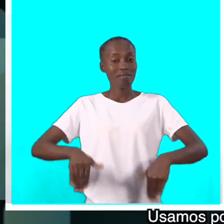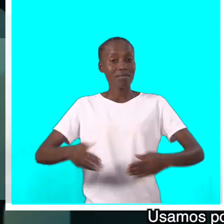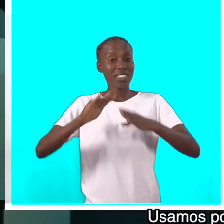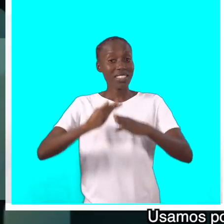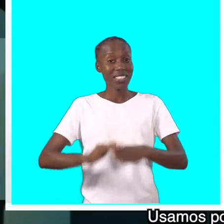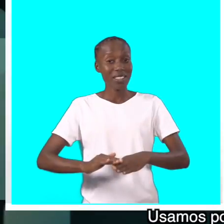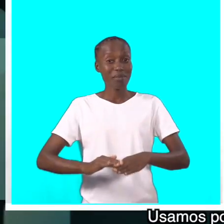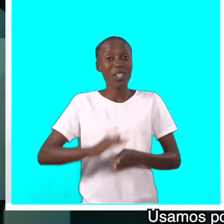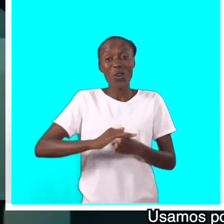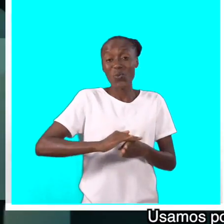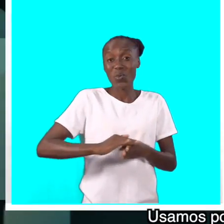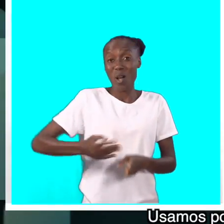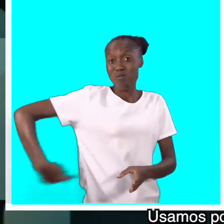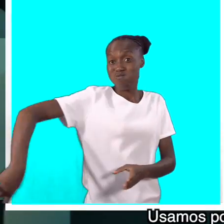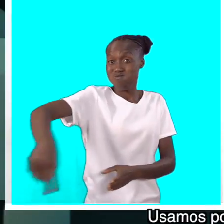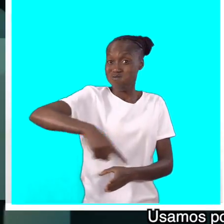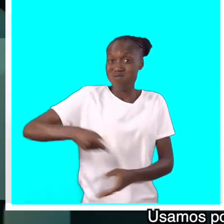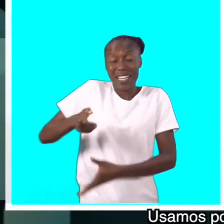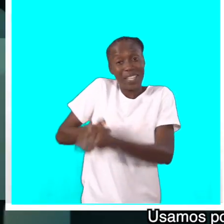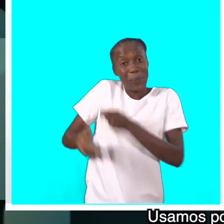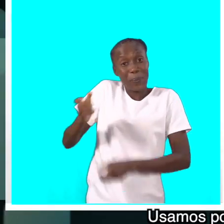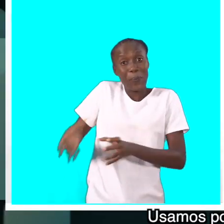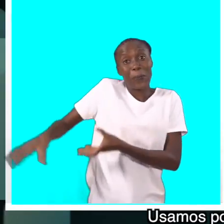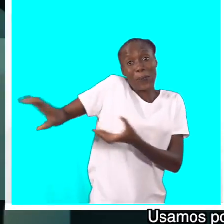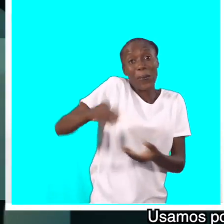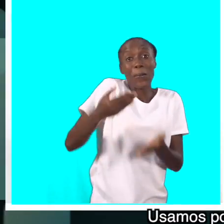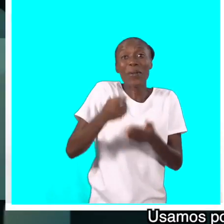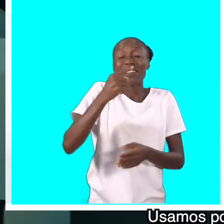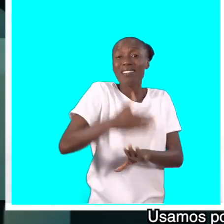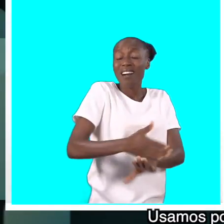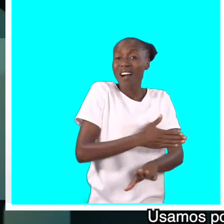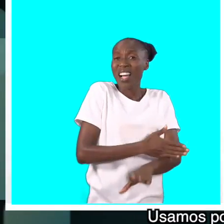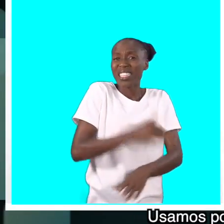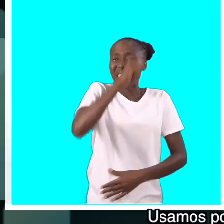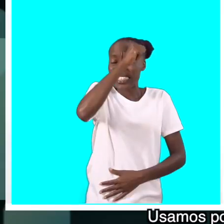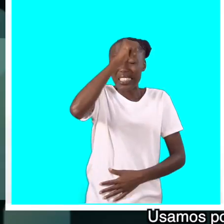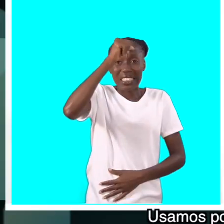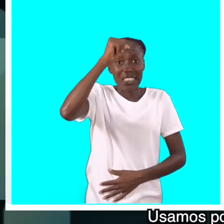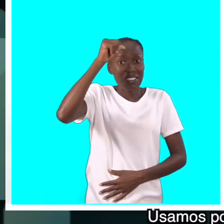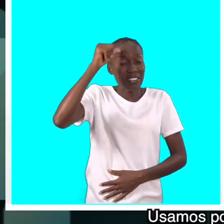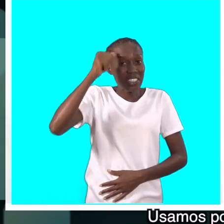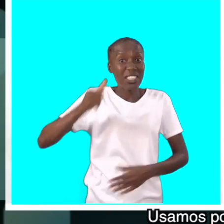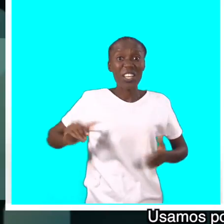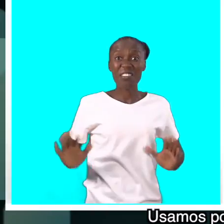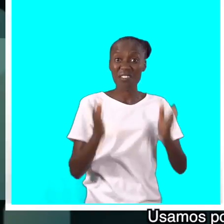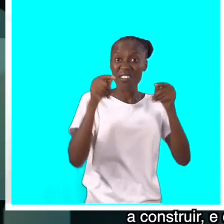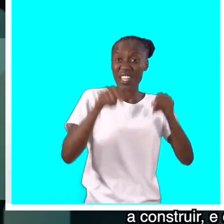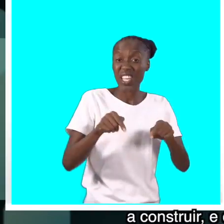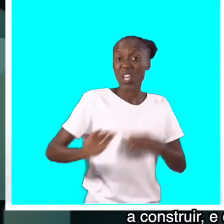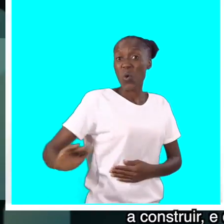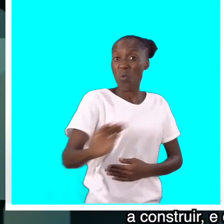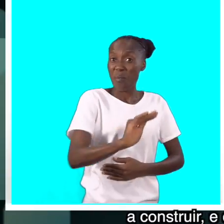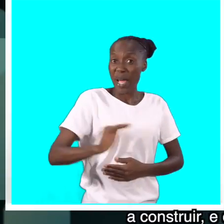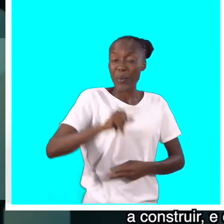Estamos a usar o poço devido às dificuldades que tivemos no princípio, quando começamos a viver aqui,